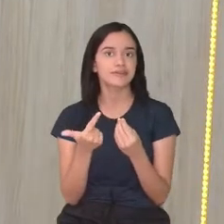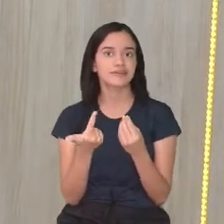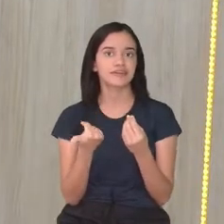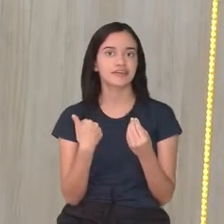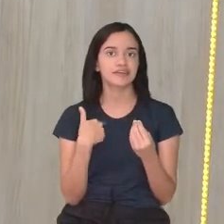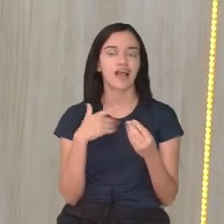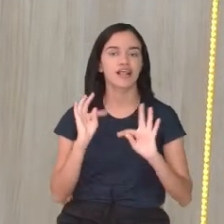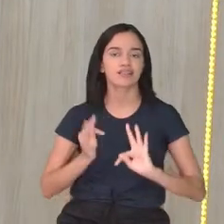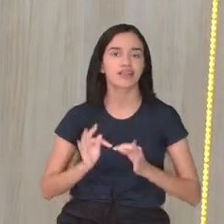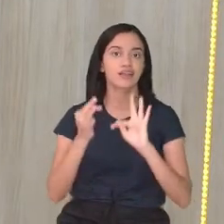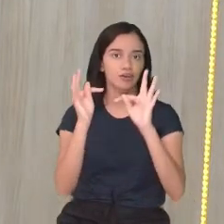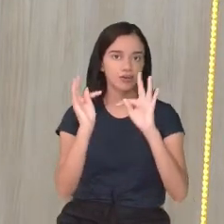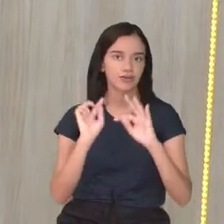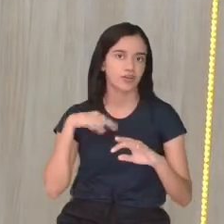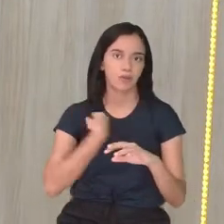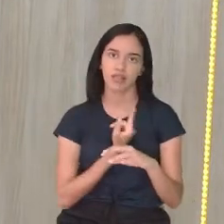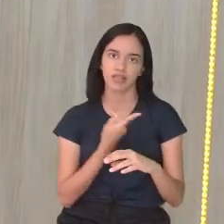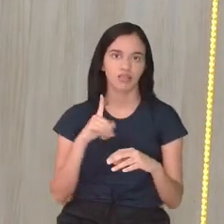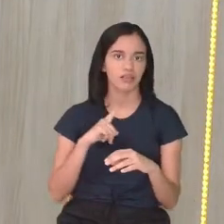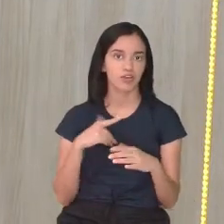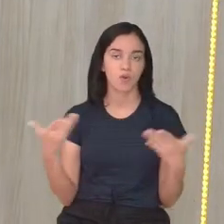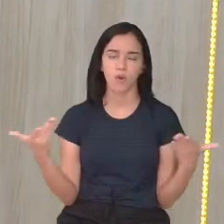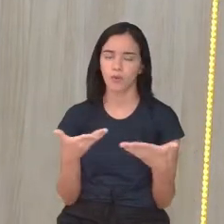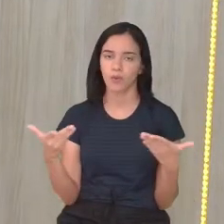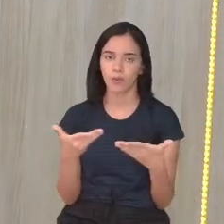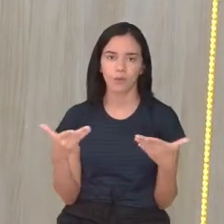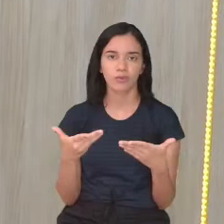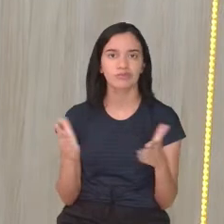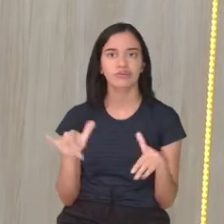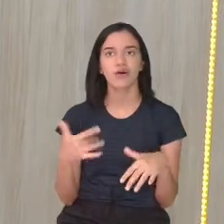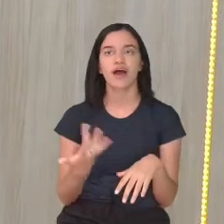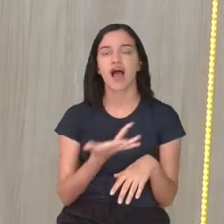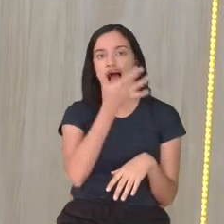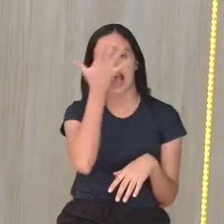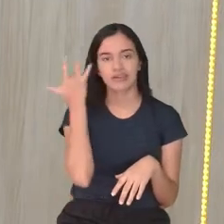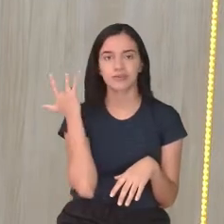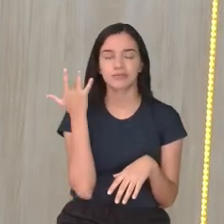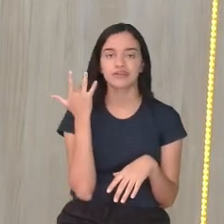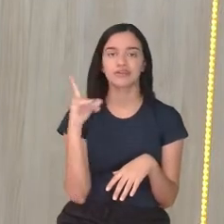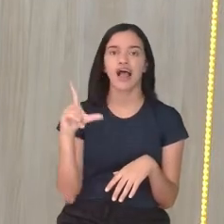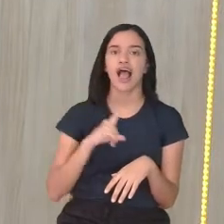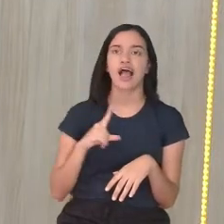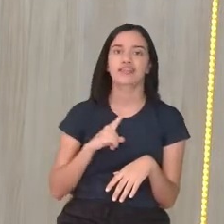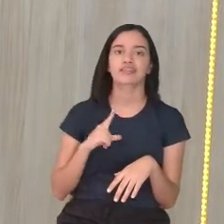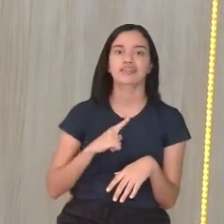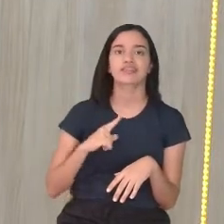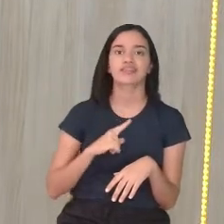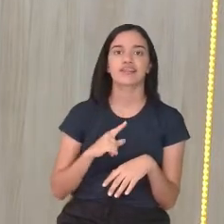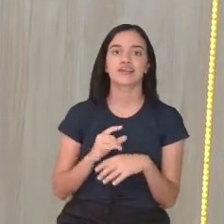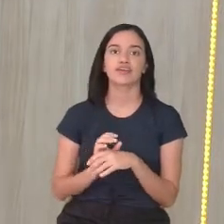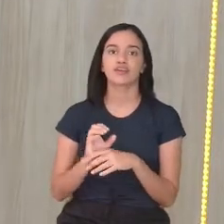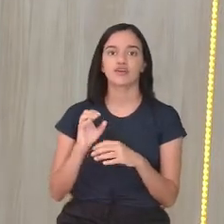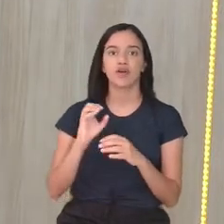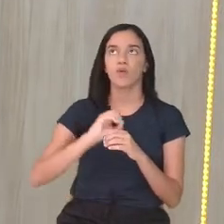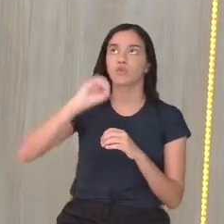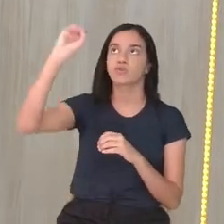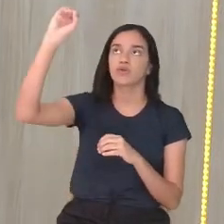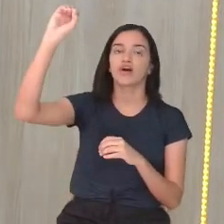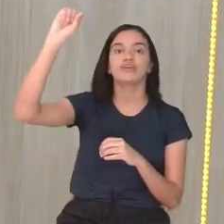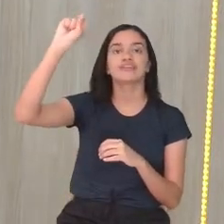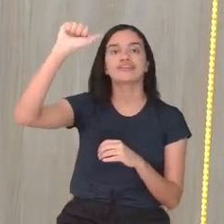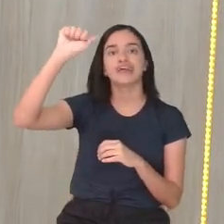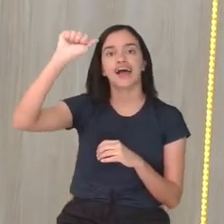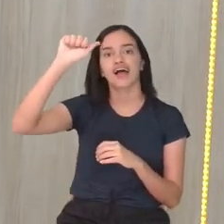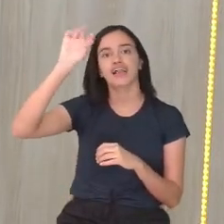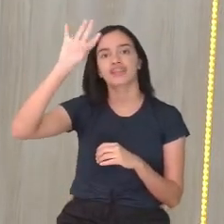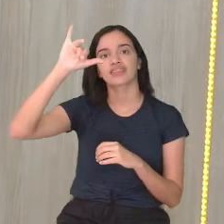tinha tecnologia como a gente tem hoje, né? Hoje em dia, as pessoas pegam um satélite aí, vai rastreando, jogam uma bomba não sei aonde.